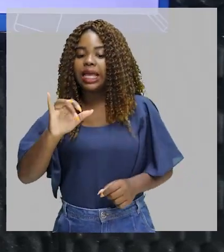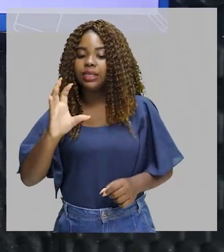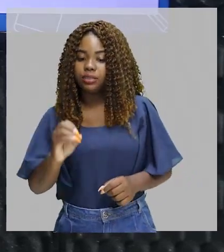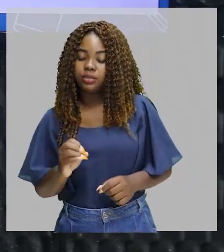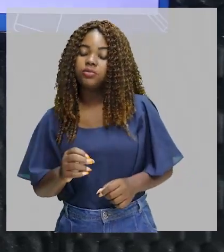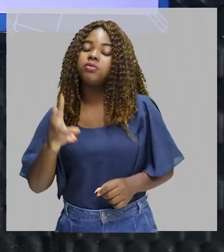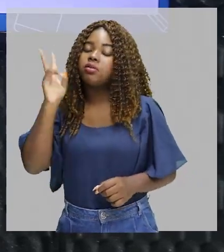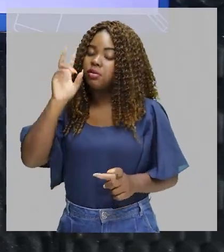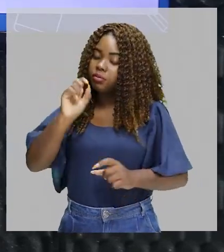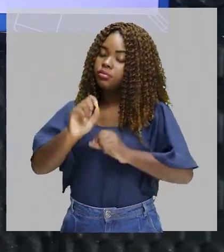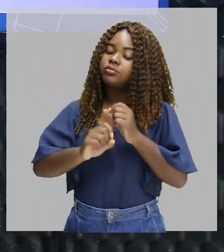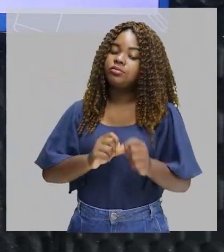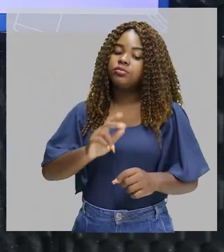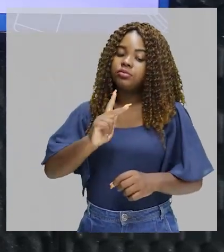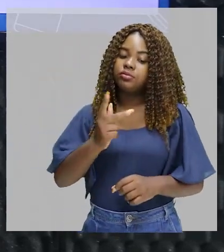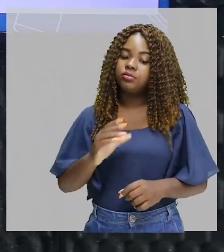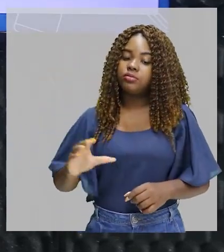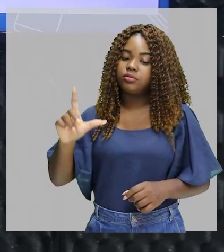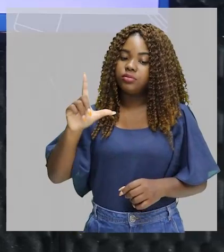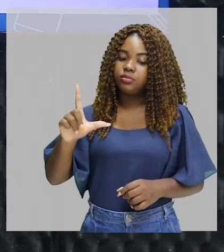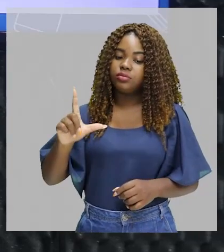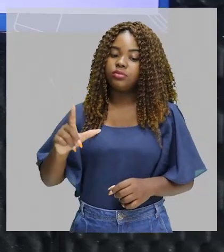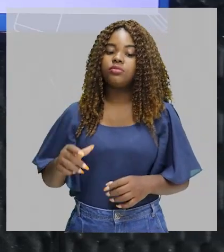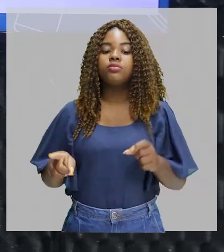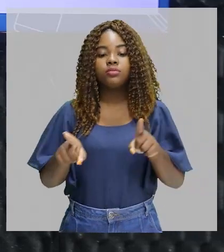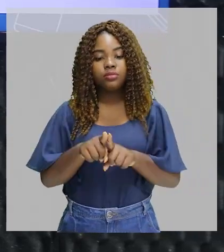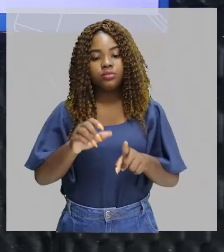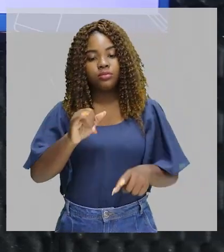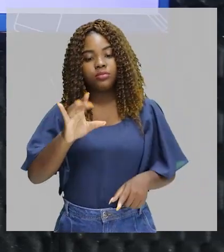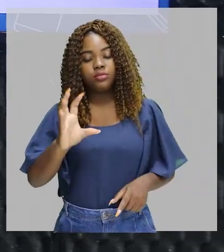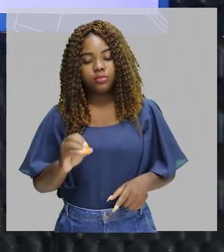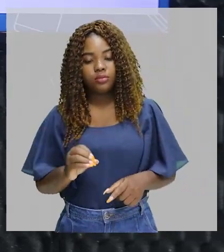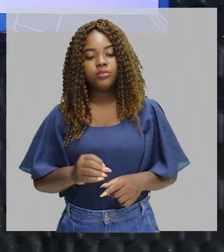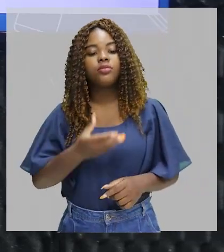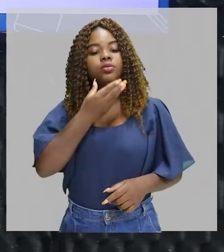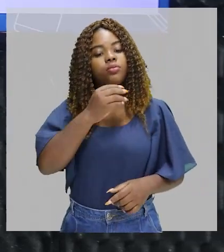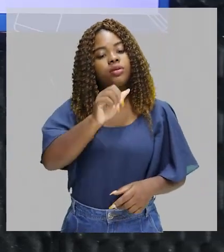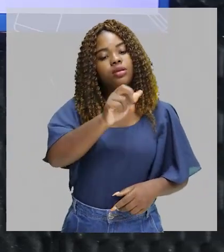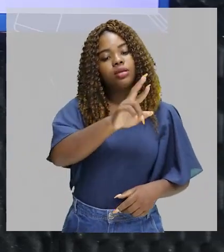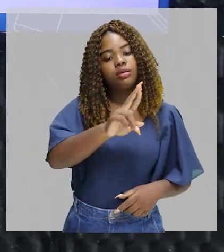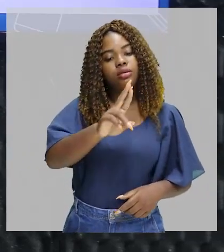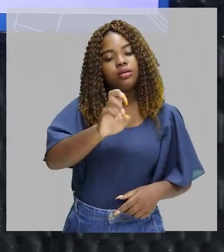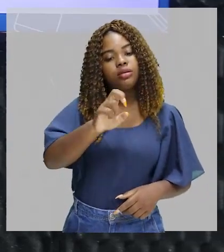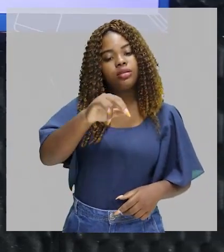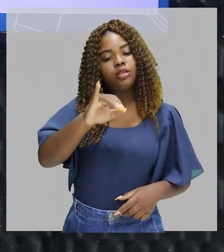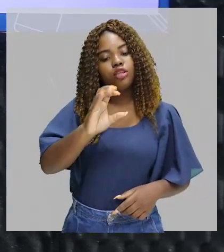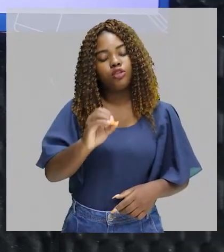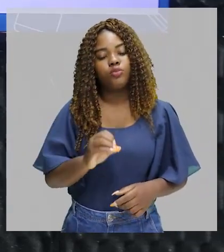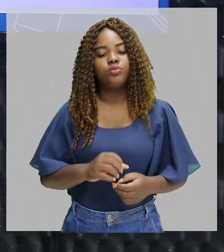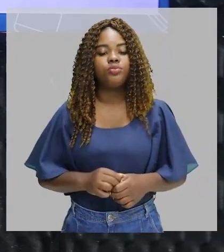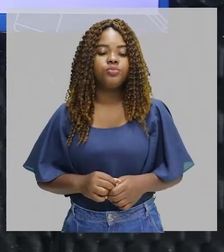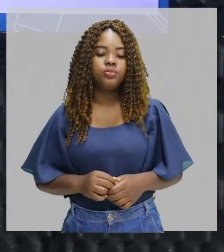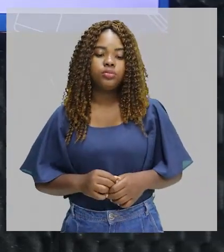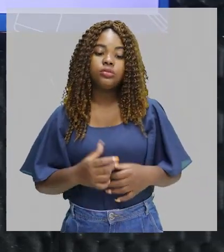HCl também é ácido segundo Arrhenius, ok? Então, o HCl, por estar liberando